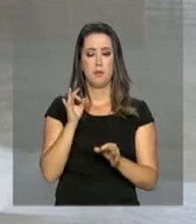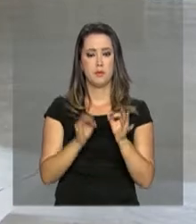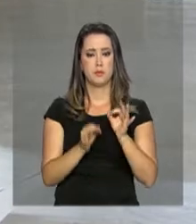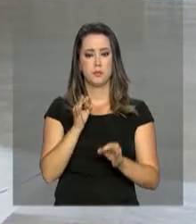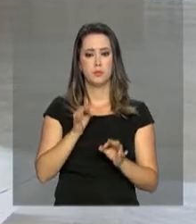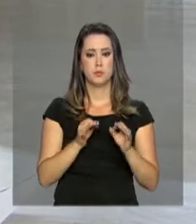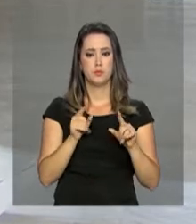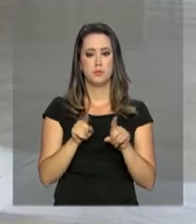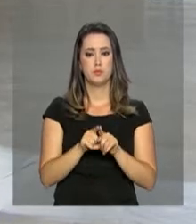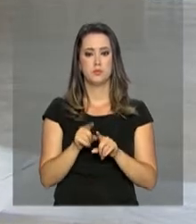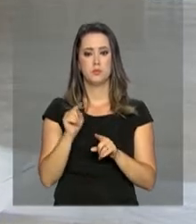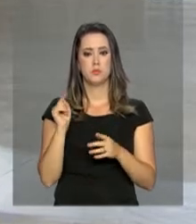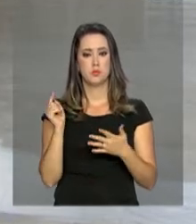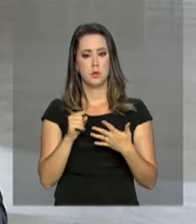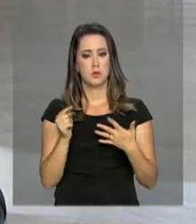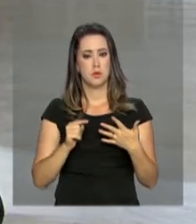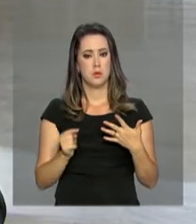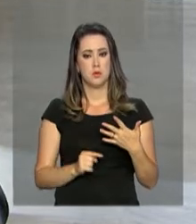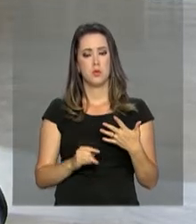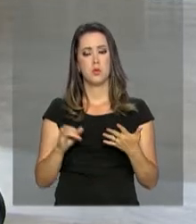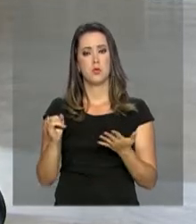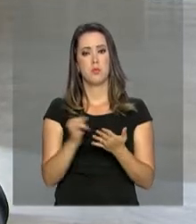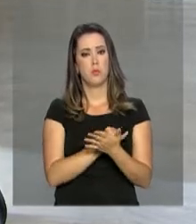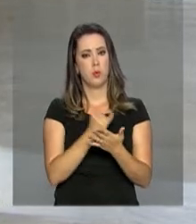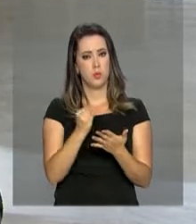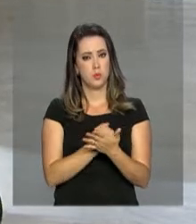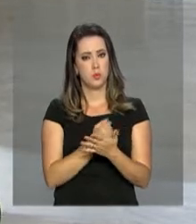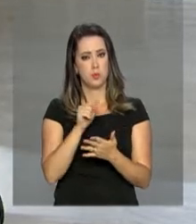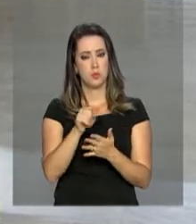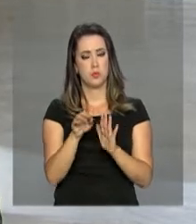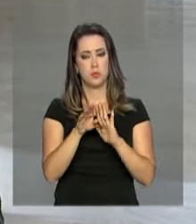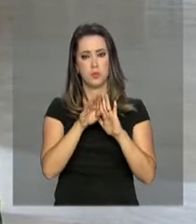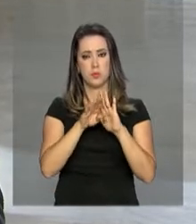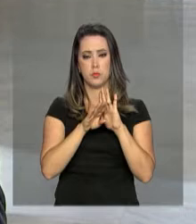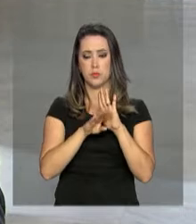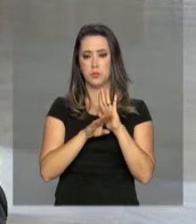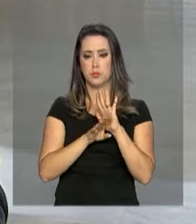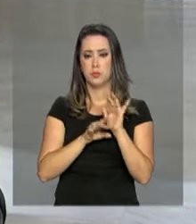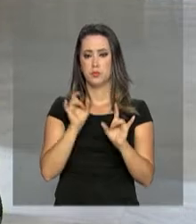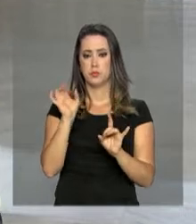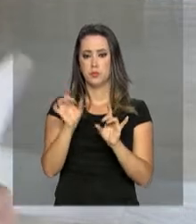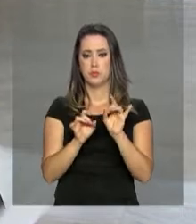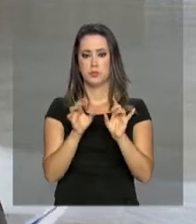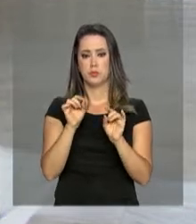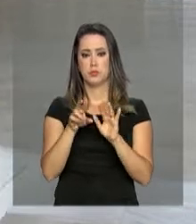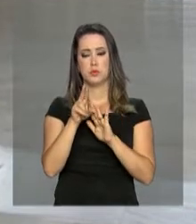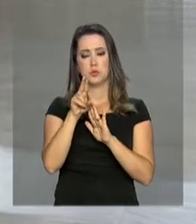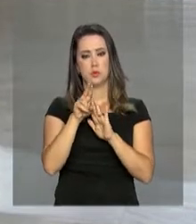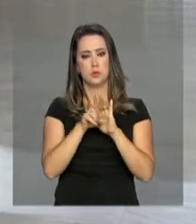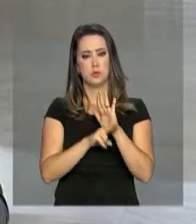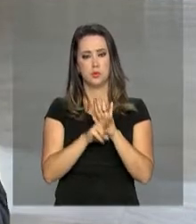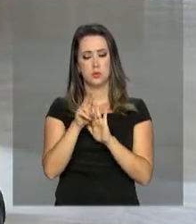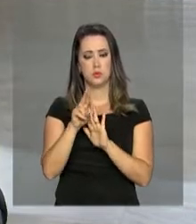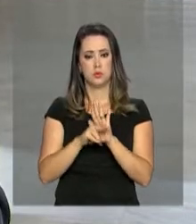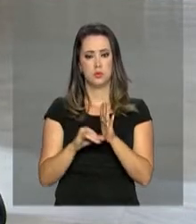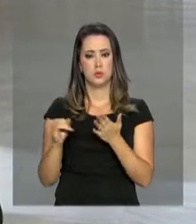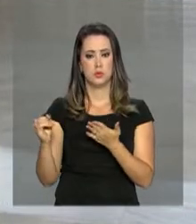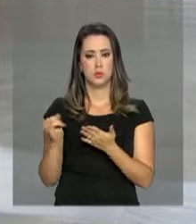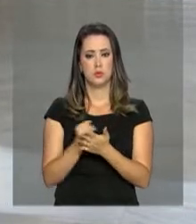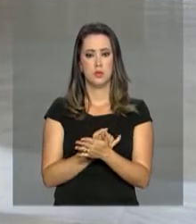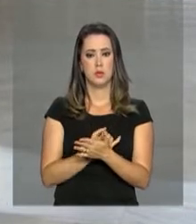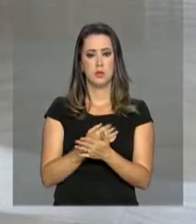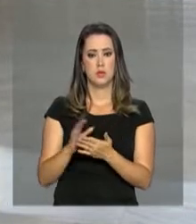judiciais relativos a débitos tributários, o Programa Especial de Regularização Tributária, que vem arrecadando